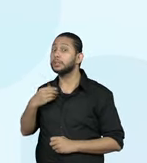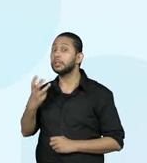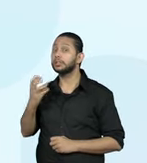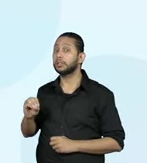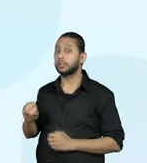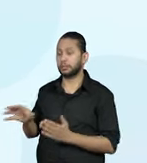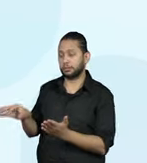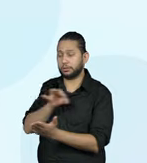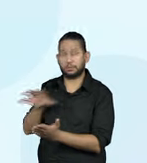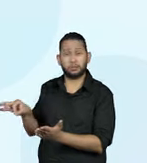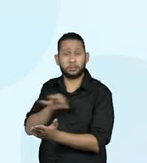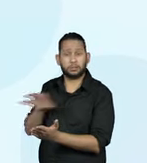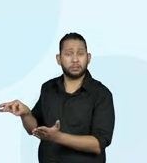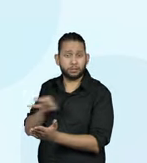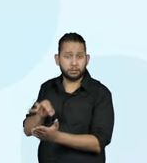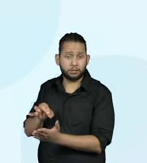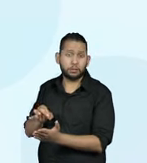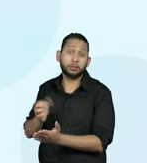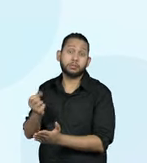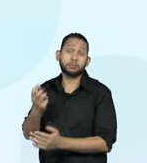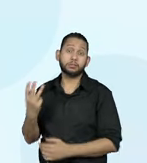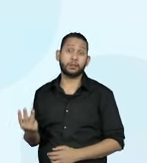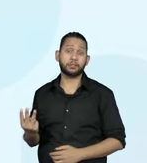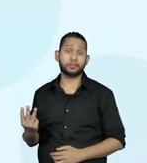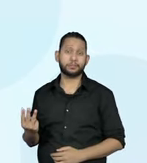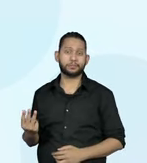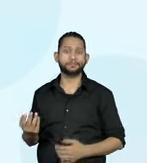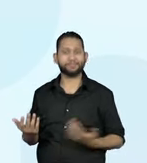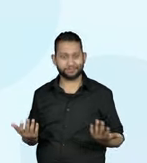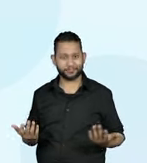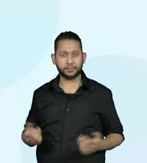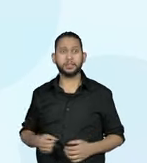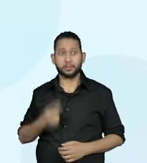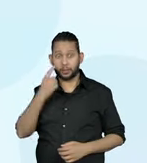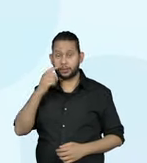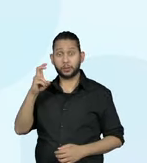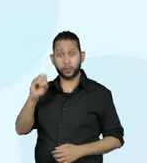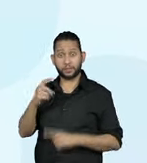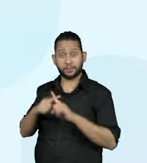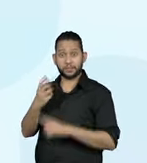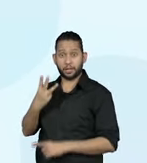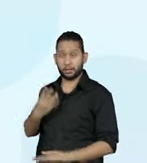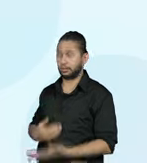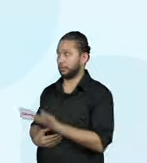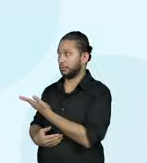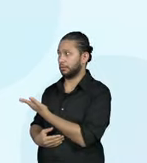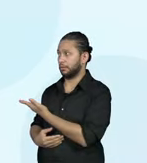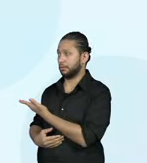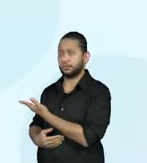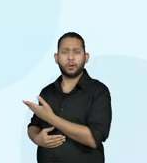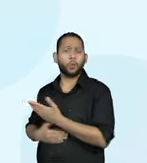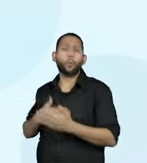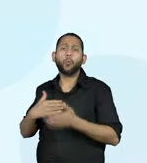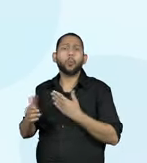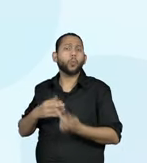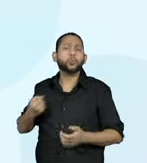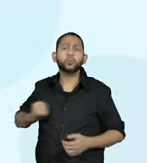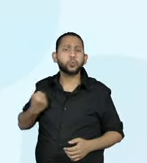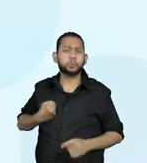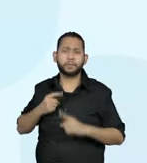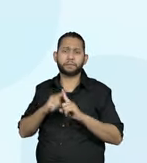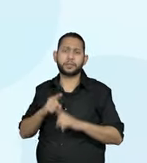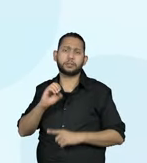E aí, bora lá, vamos ver. 3 vezes o 0, aí vem a dica. Todo número vezes 0